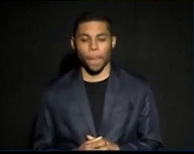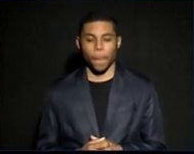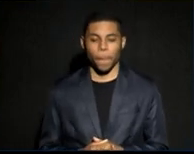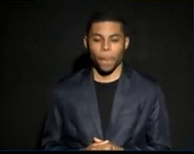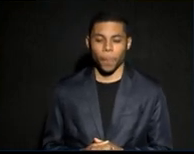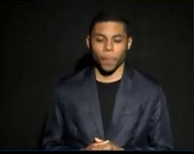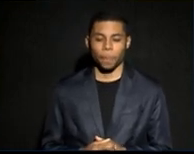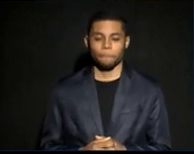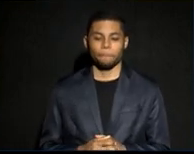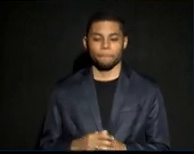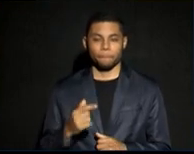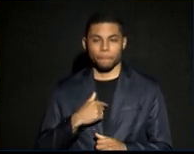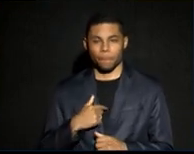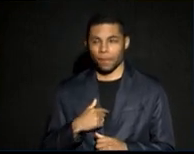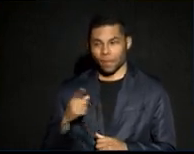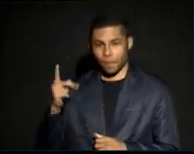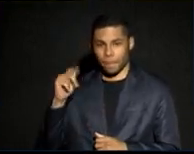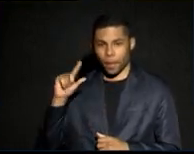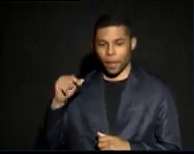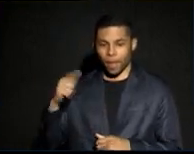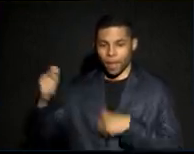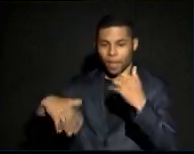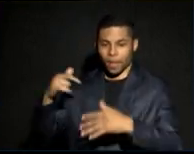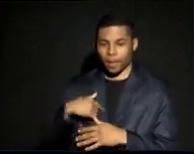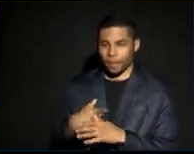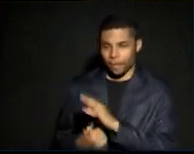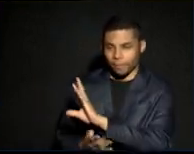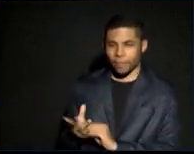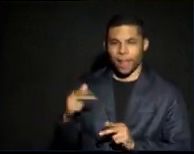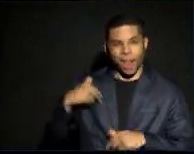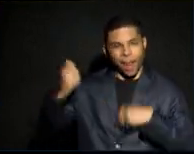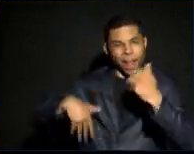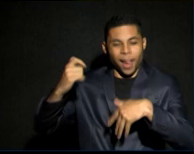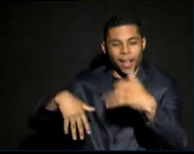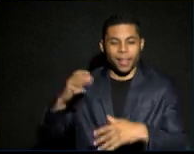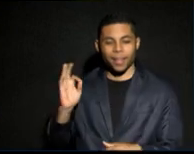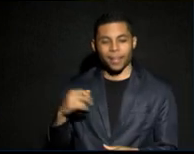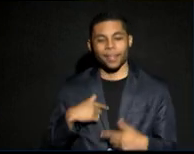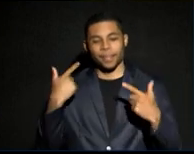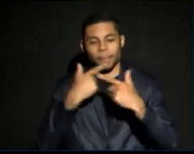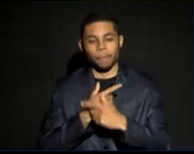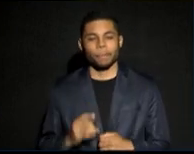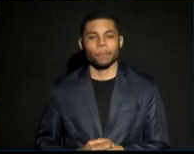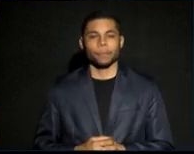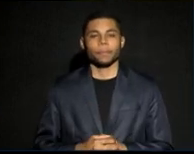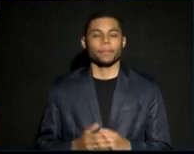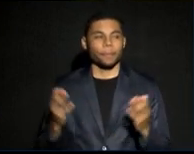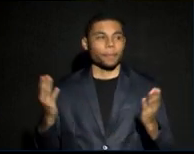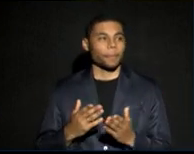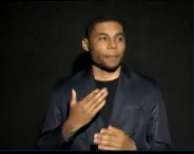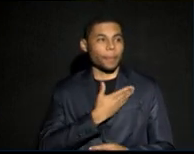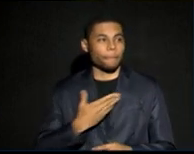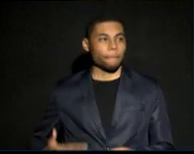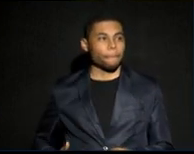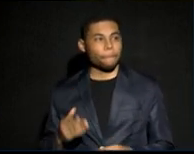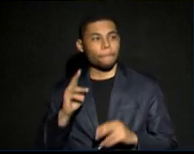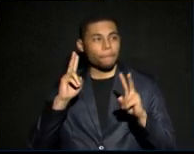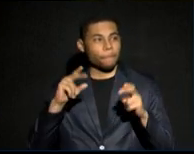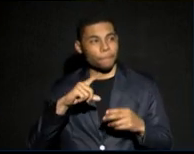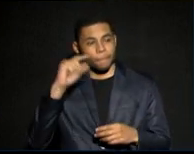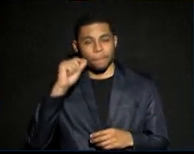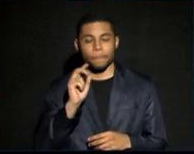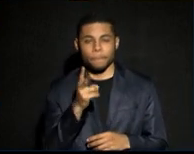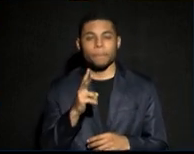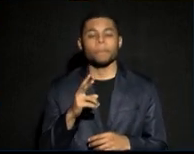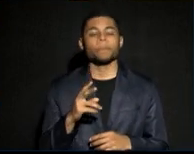que o Paulo Falou muito aqui eu tô descarregando tá bom o futebol agora governadora uma reeleição